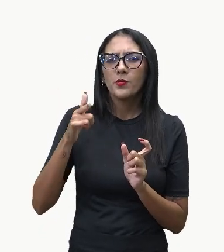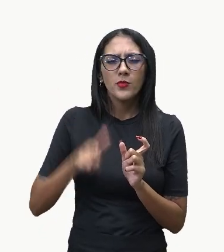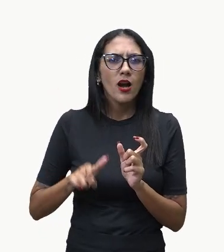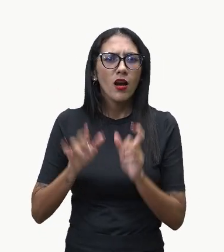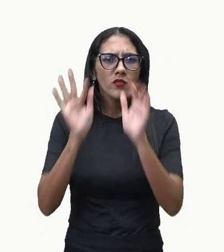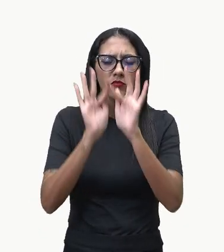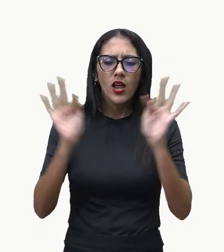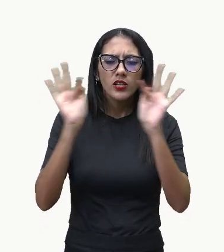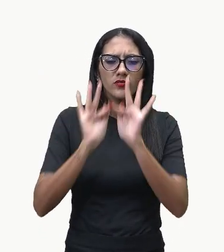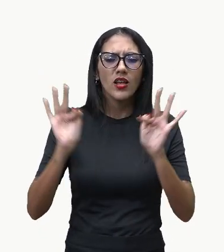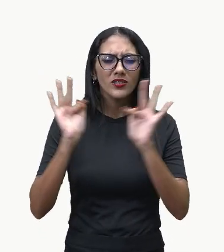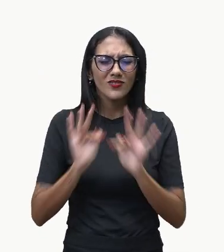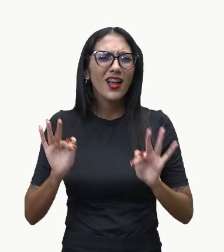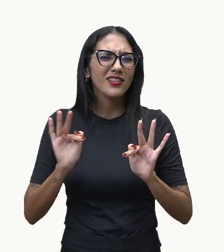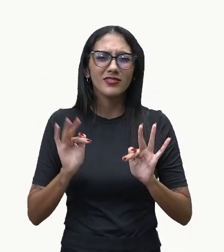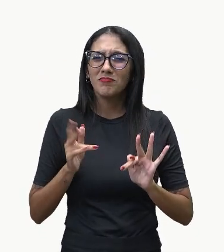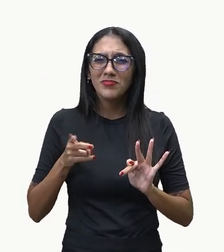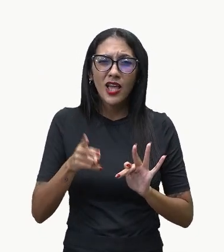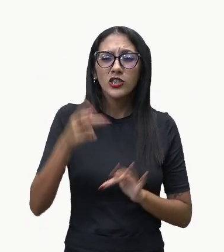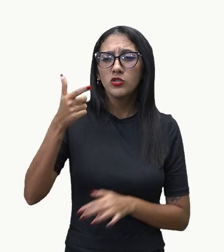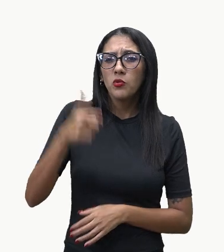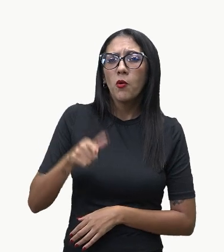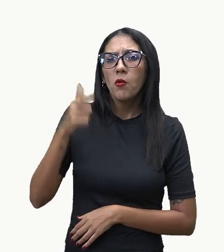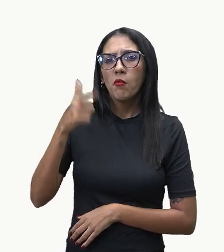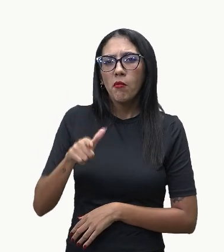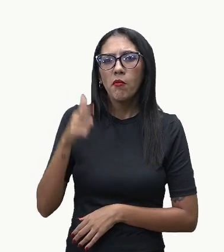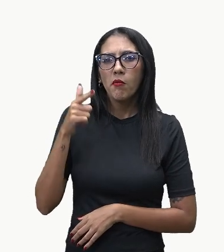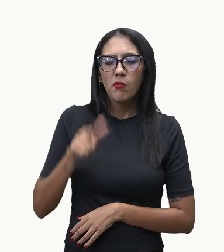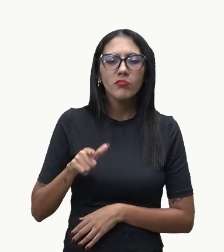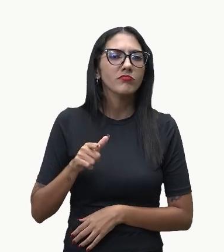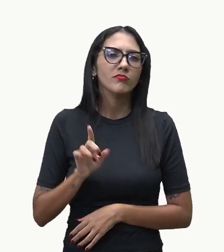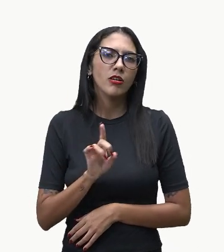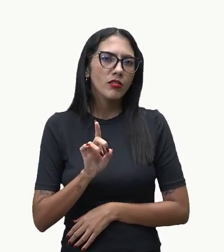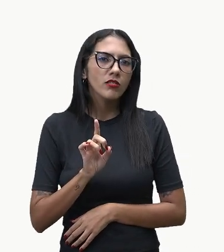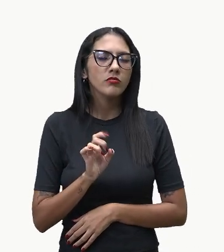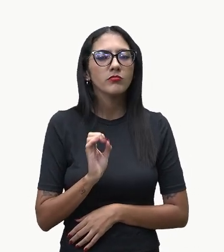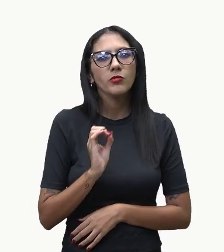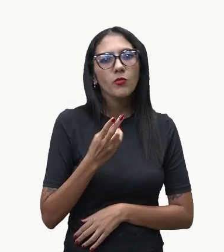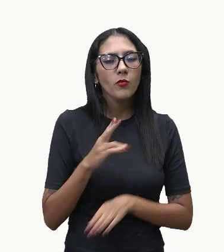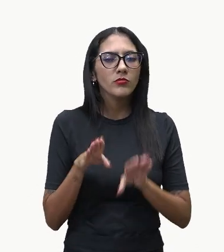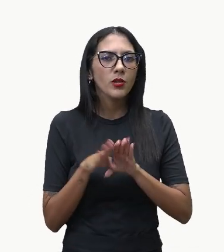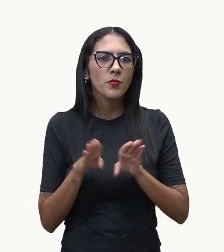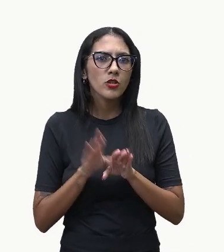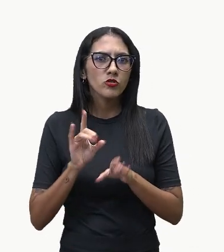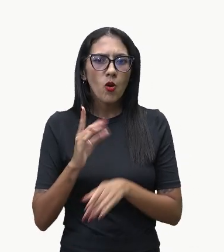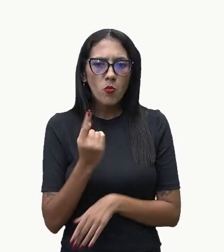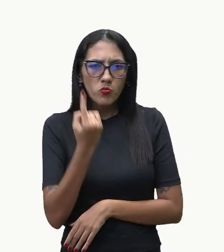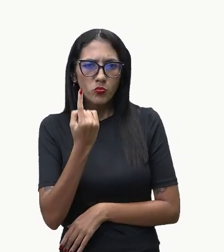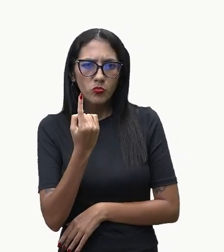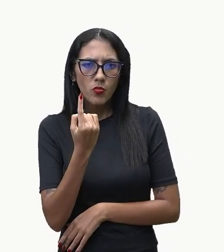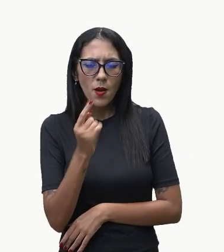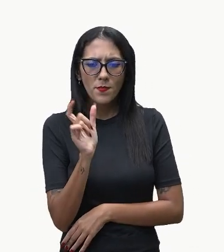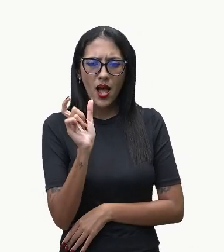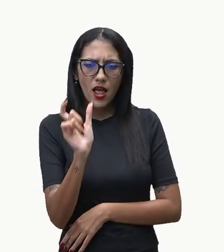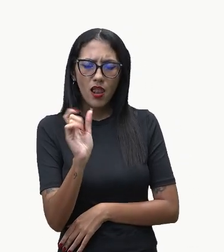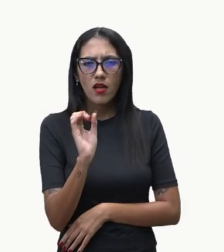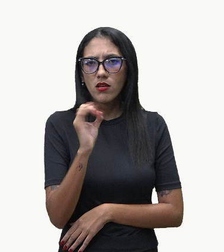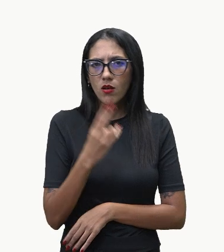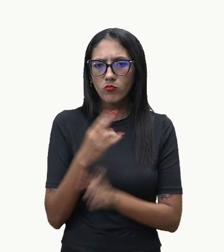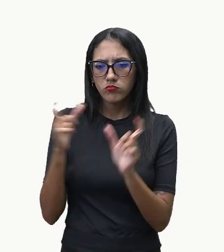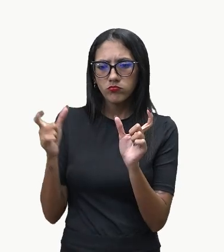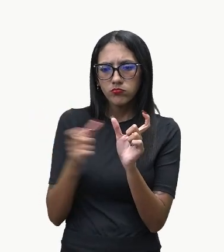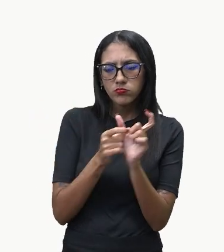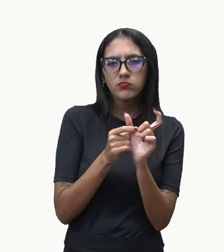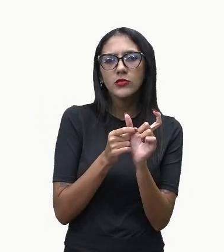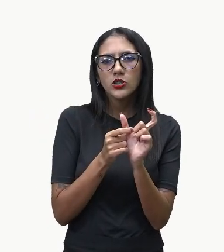pedaço de frase, vamos dizer assim, ou de repente explorar a repetição excessiva de uma conjunção, de um